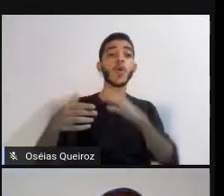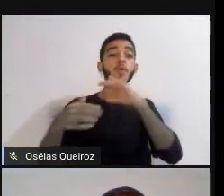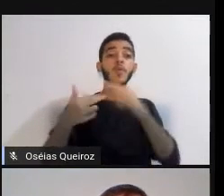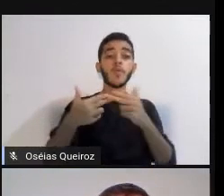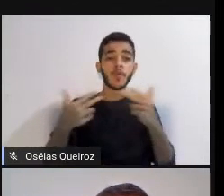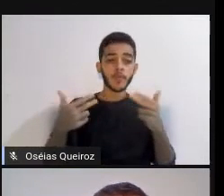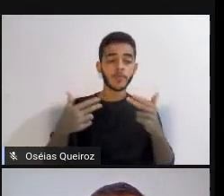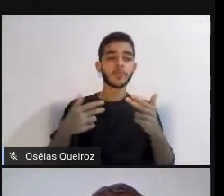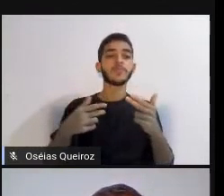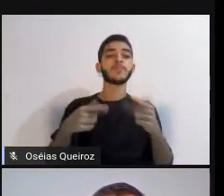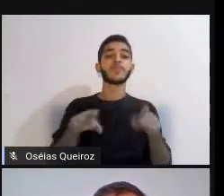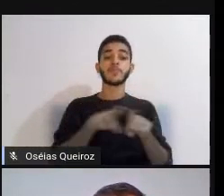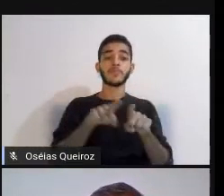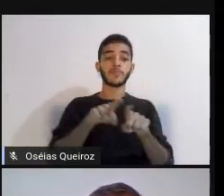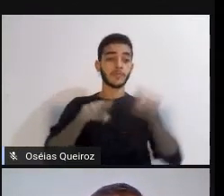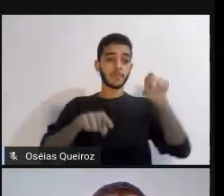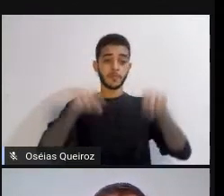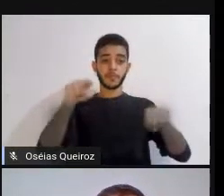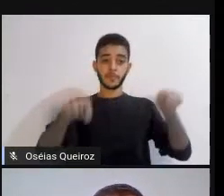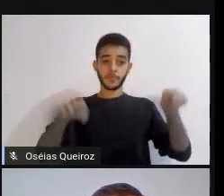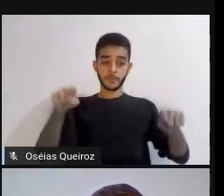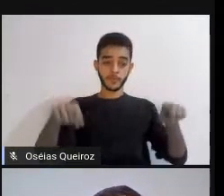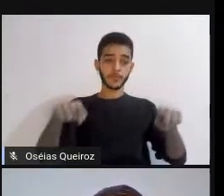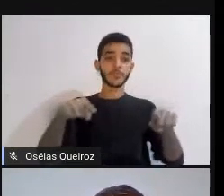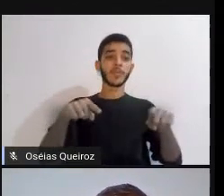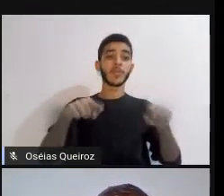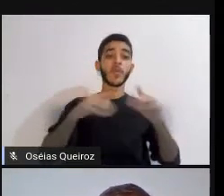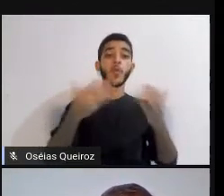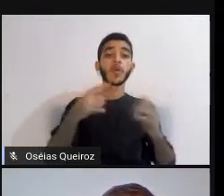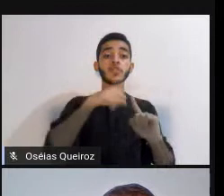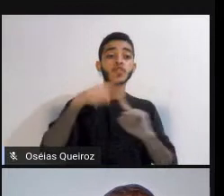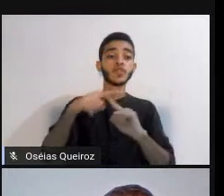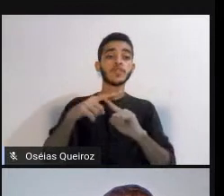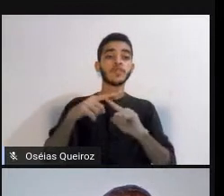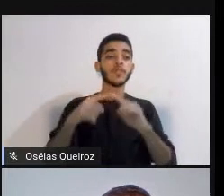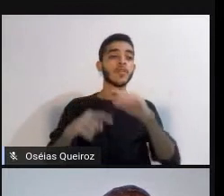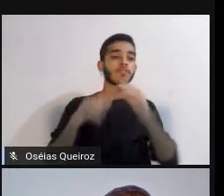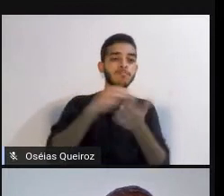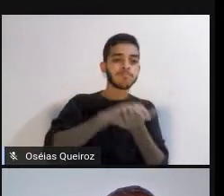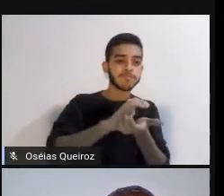variar de acordo, inclusive, com diferentes espécies de molusco.